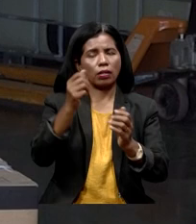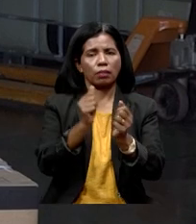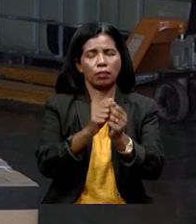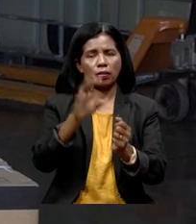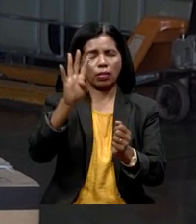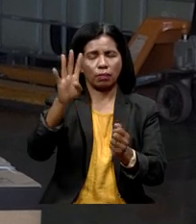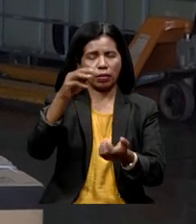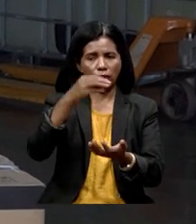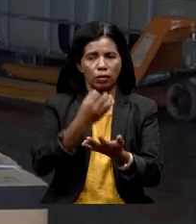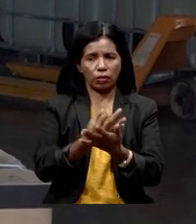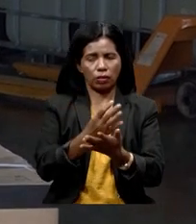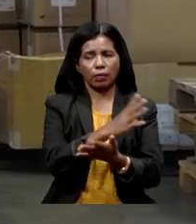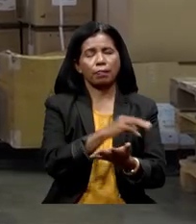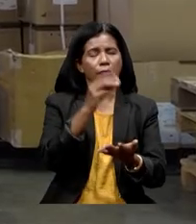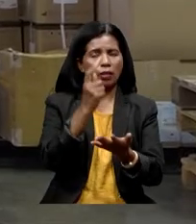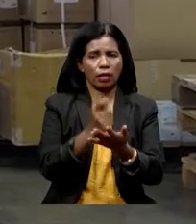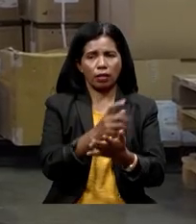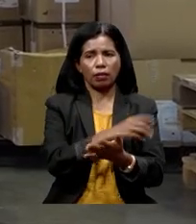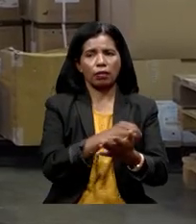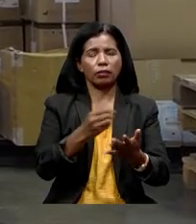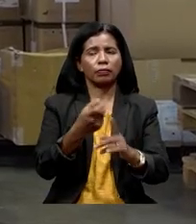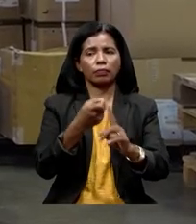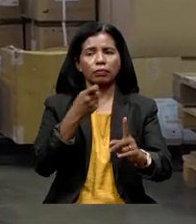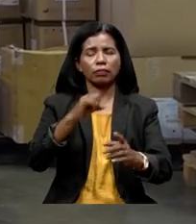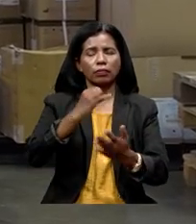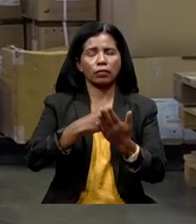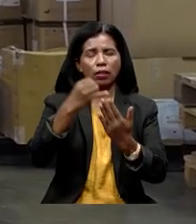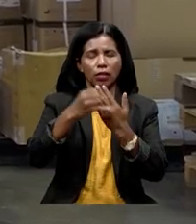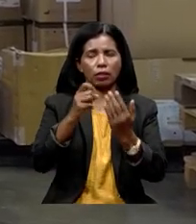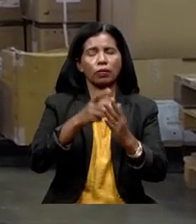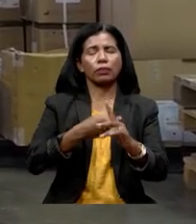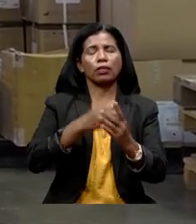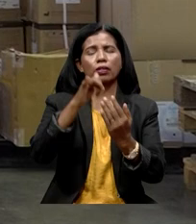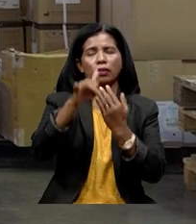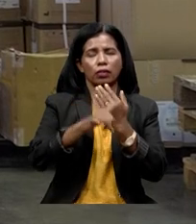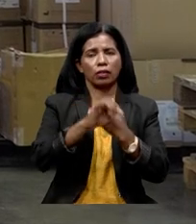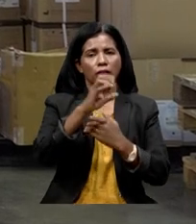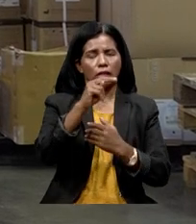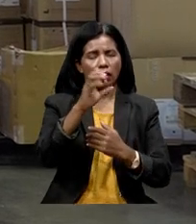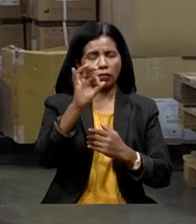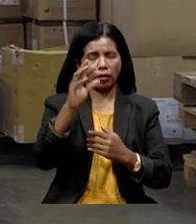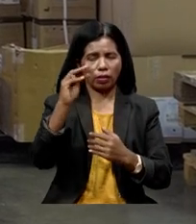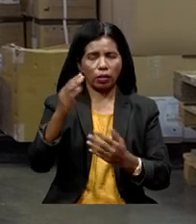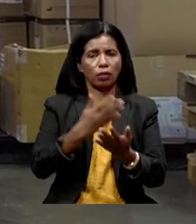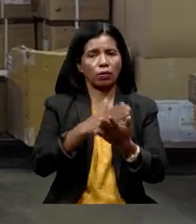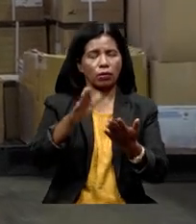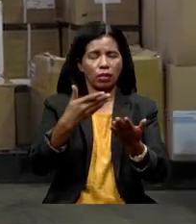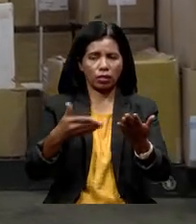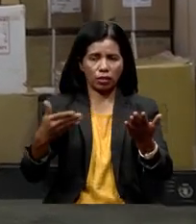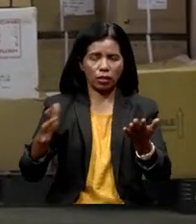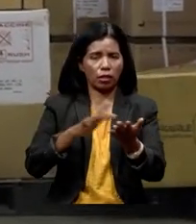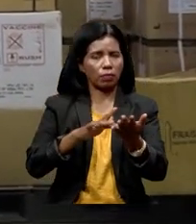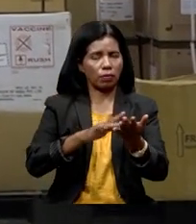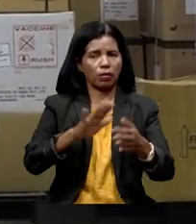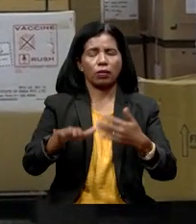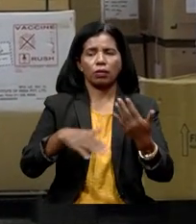resin o fundo contingência toco no alu o si janeiro to zuilu ne e NFPM compra ona produto medicamentos reagente